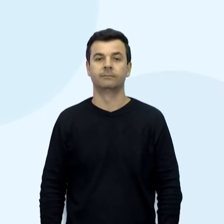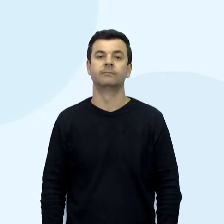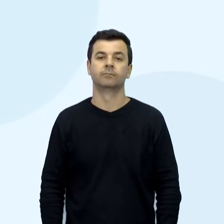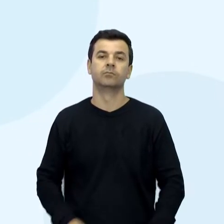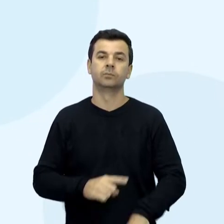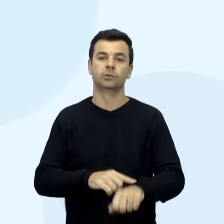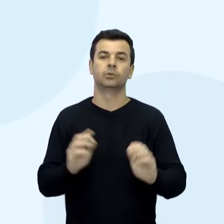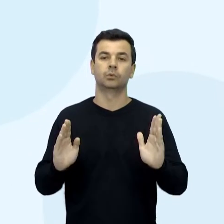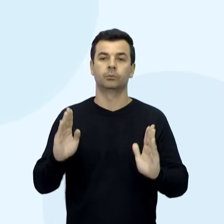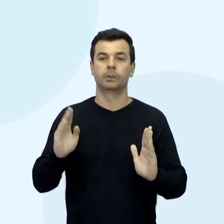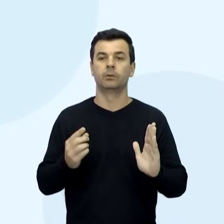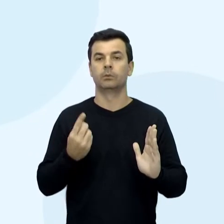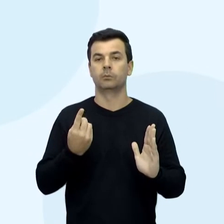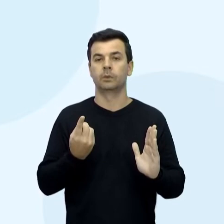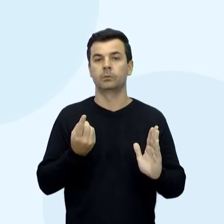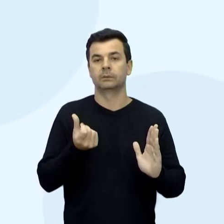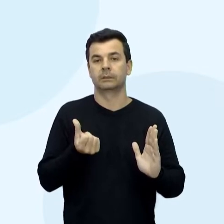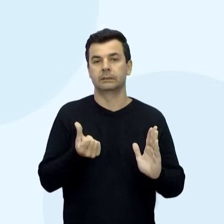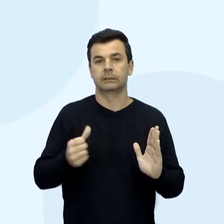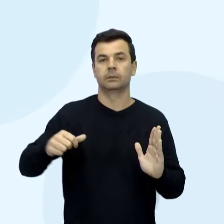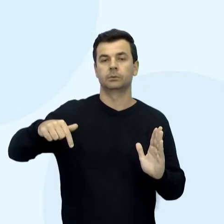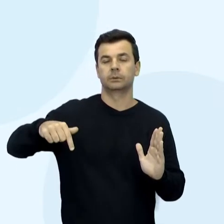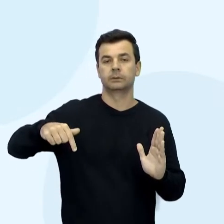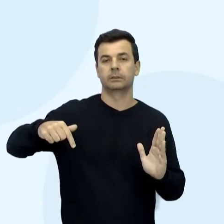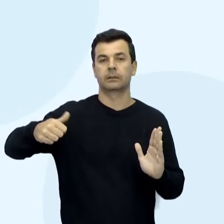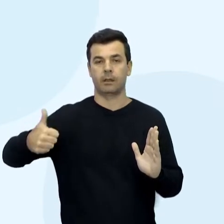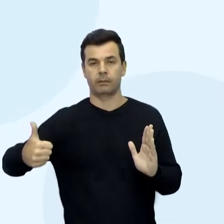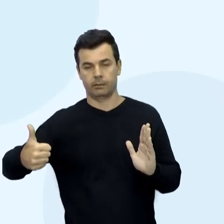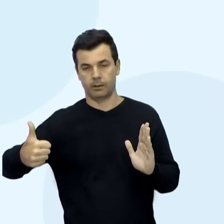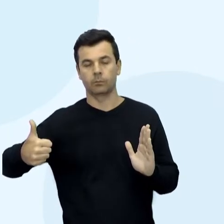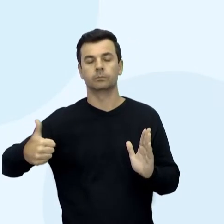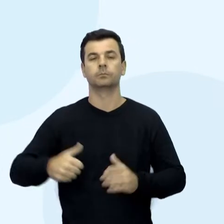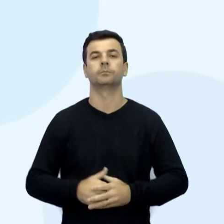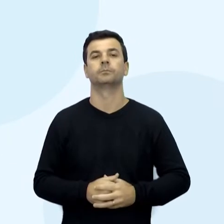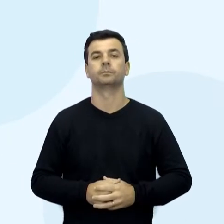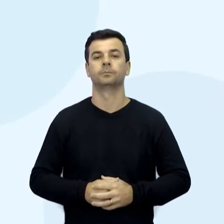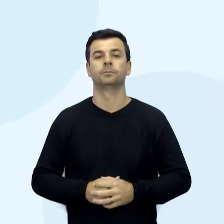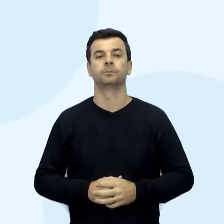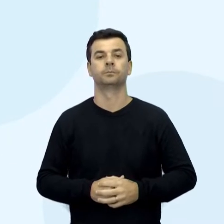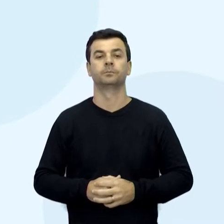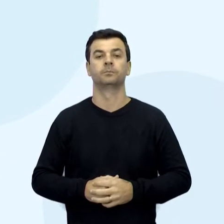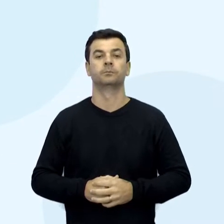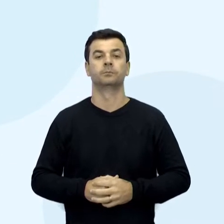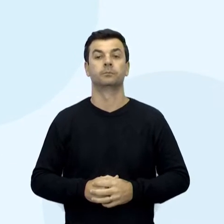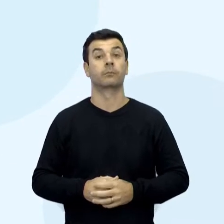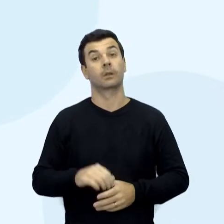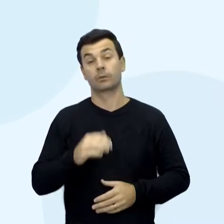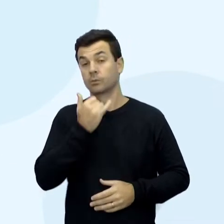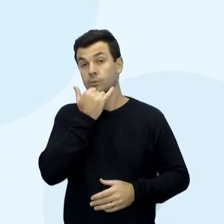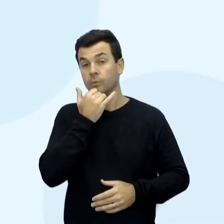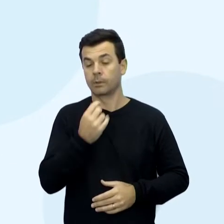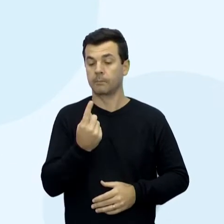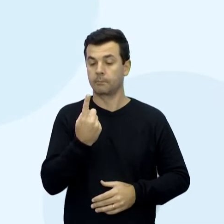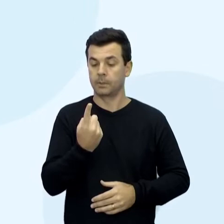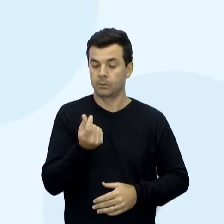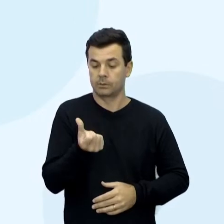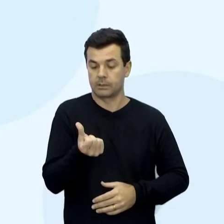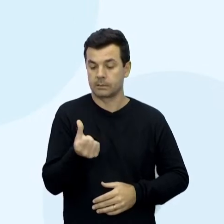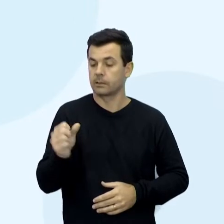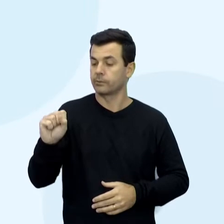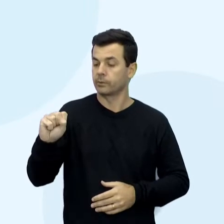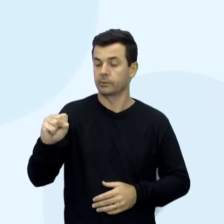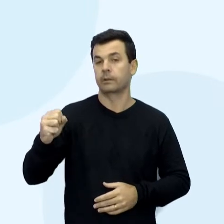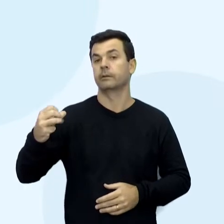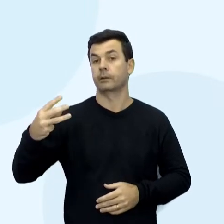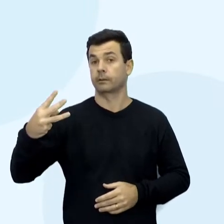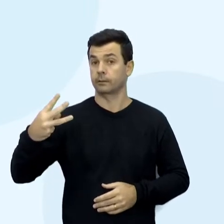surgiu aí em 1671, né? E é considerado aí em 1683, na verdade, tá? E é considerado o